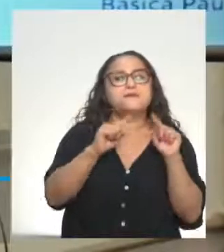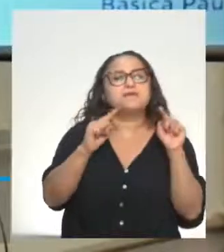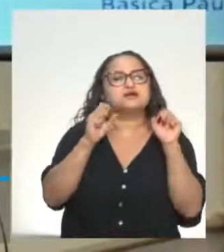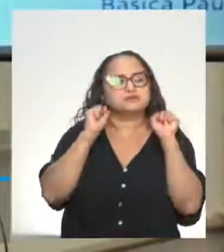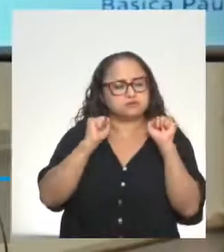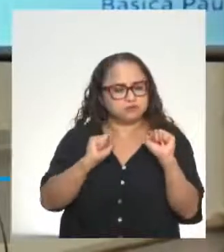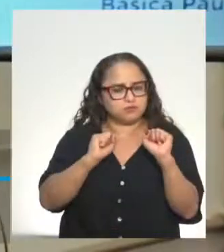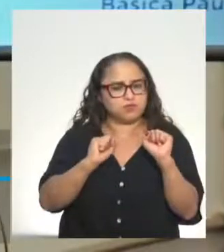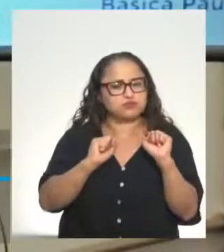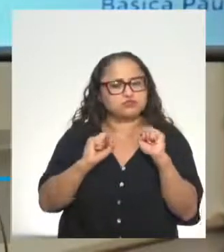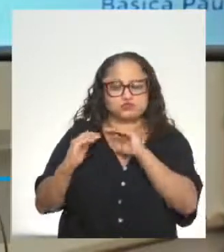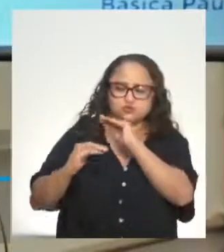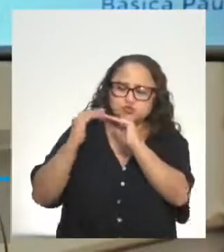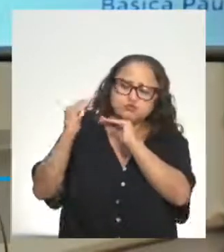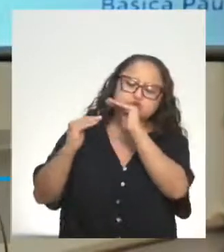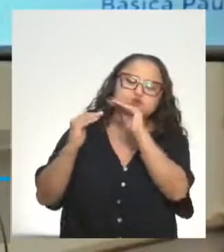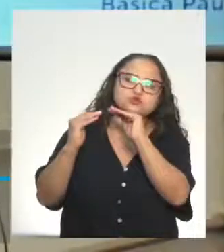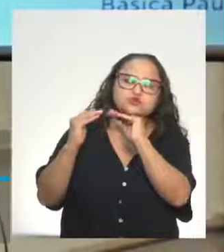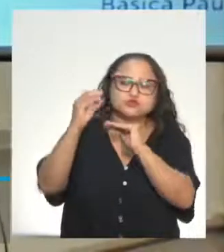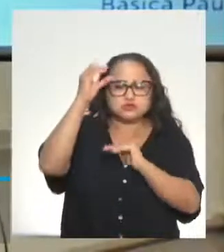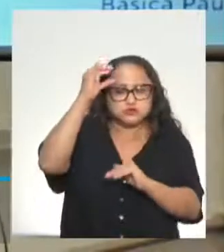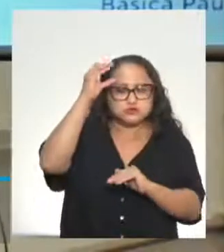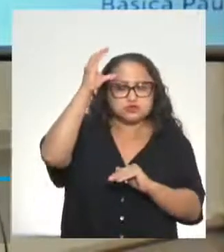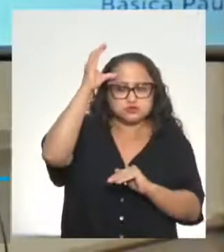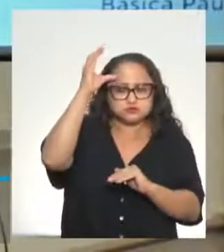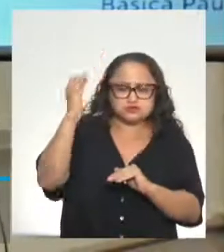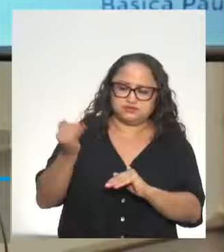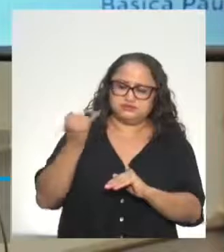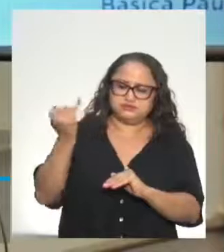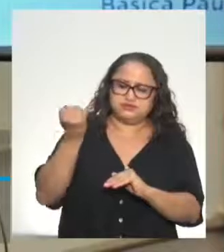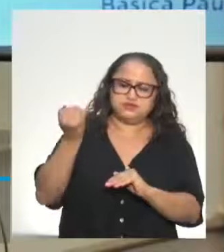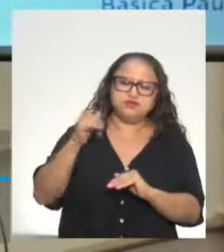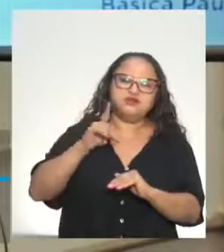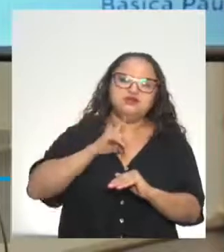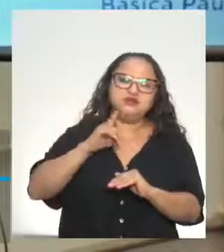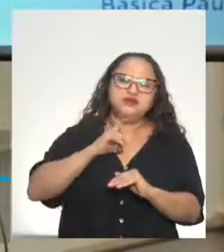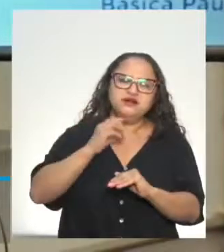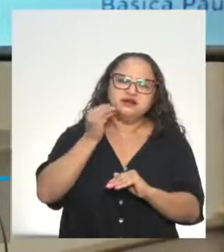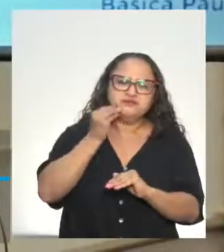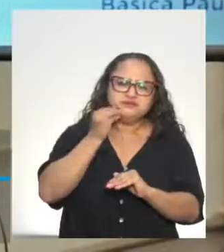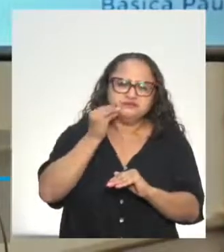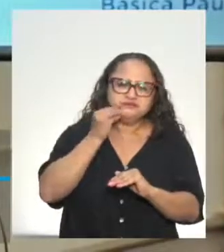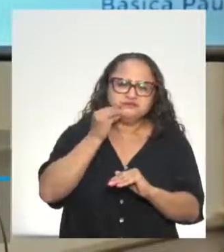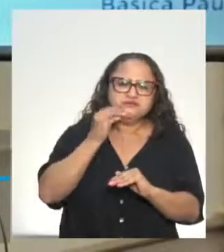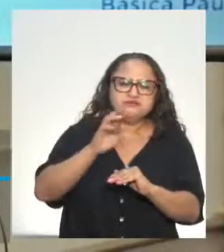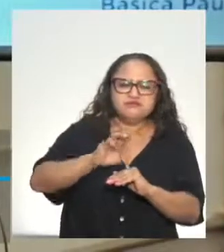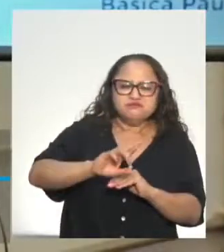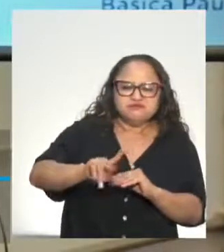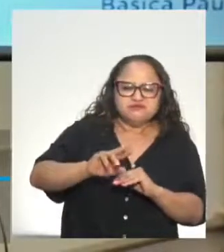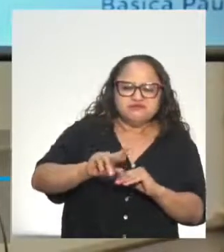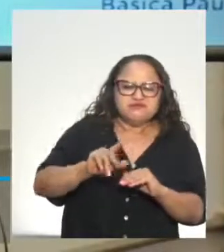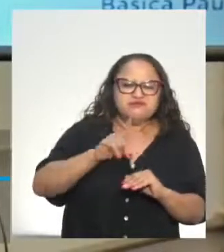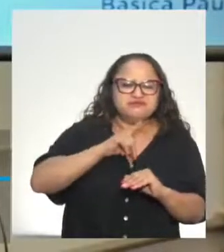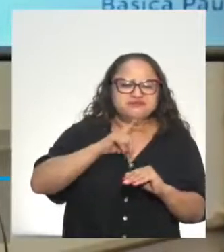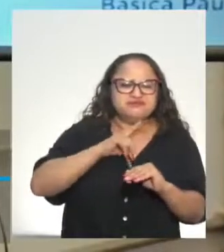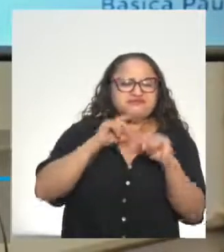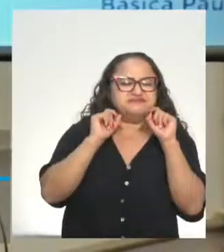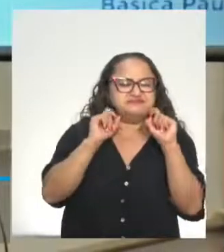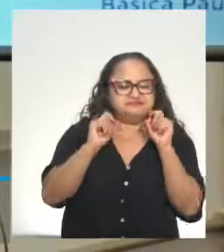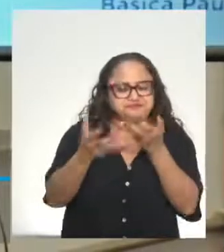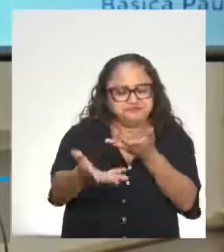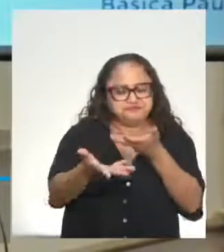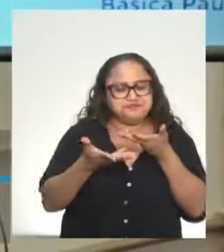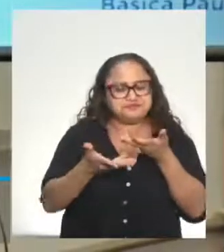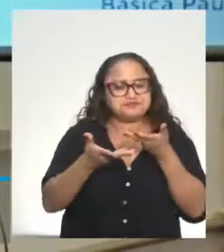conhecimentos importantes, tá? Bem, mas para poder dar uma alternativa, né, sem a impressora 3D, eu vou trazer para vocês aí,